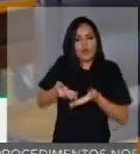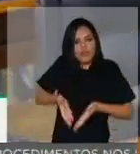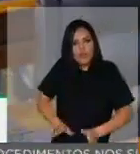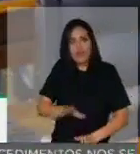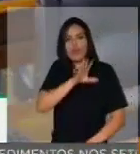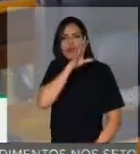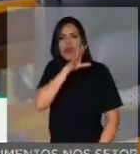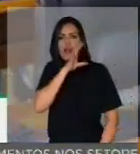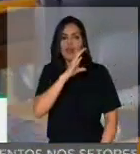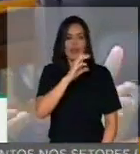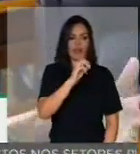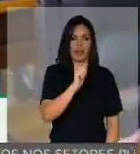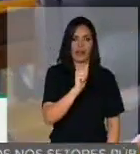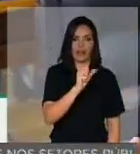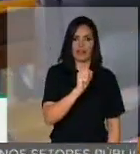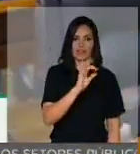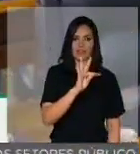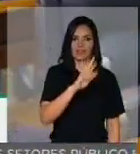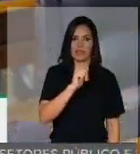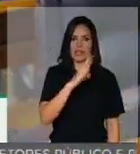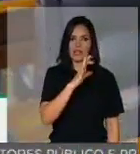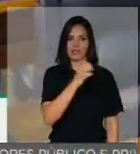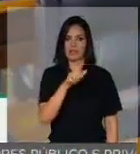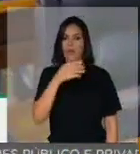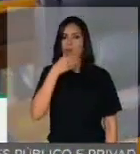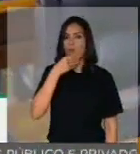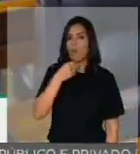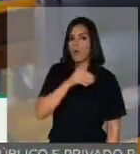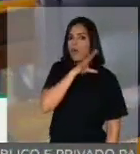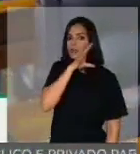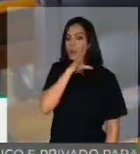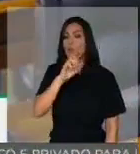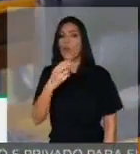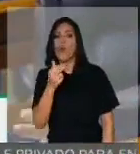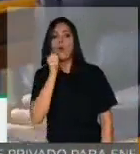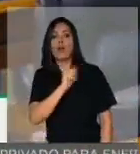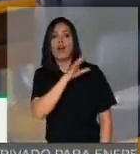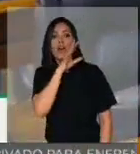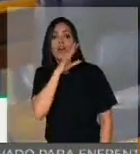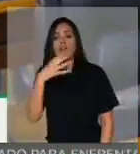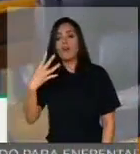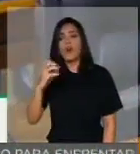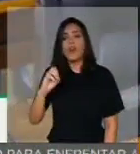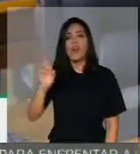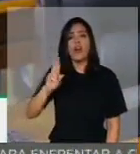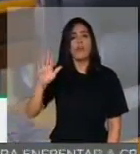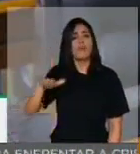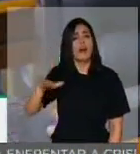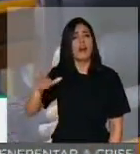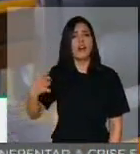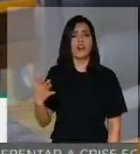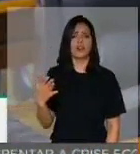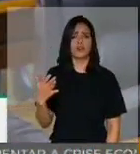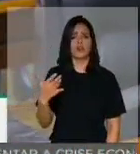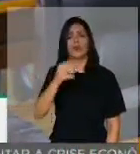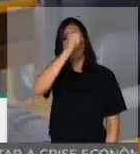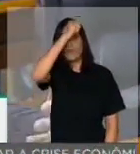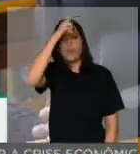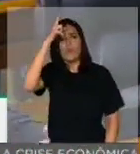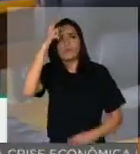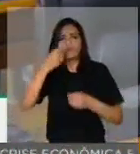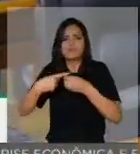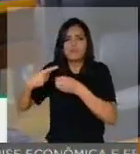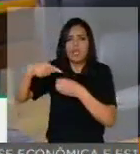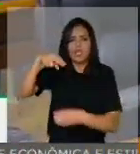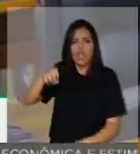que a castração de um cachorro ou de uma cadela custa menos de R$ 40. É muito barato para o poder público. A gente sabe que os municípios do